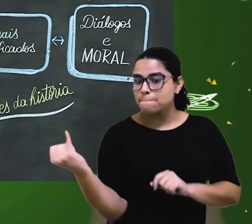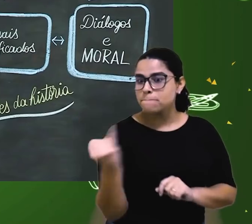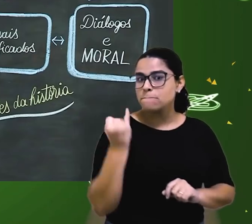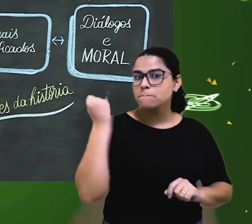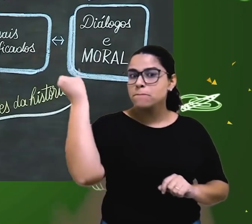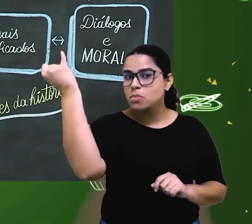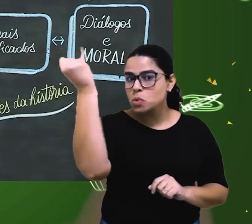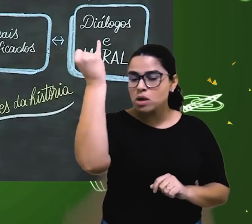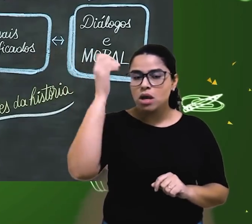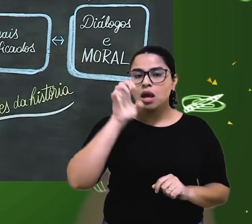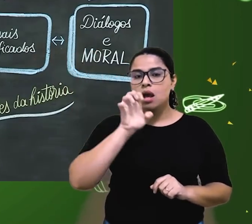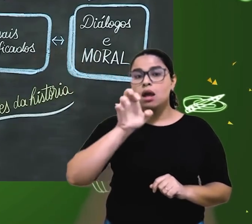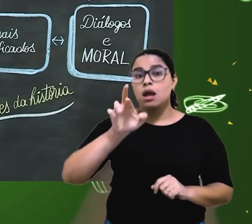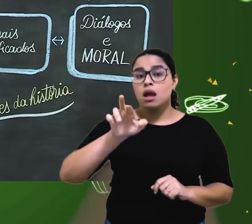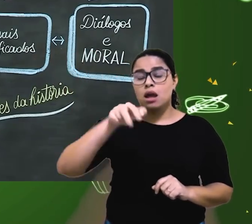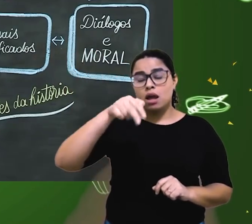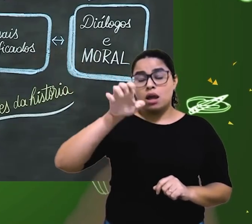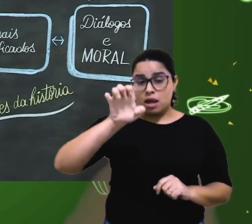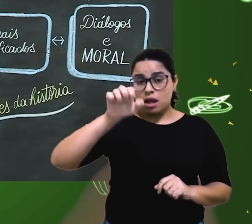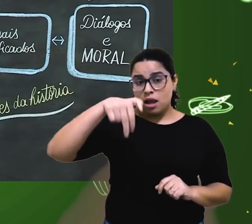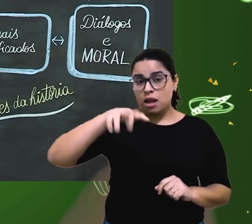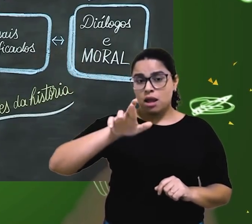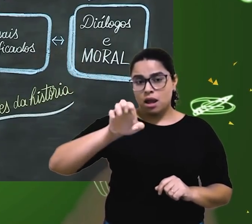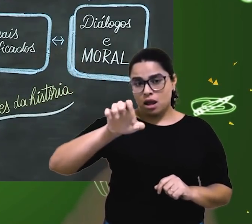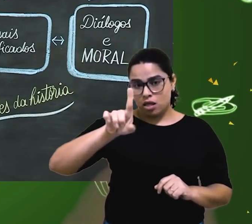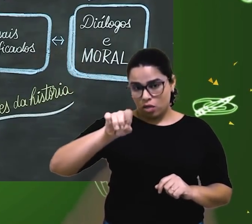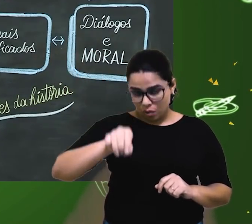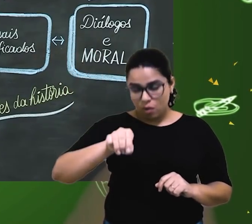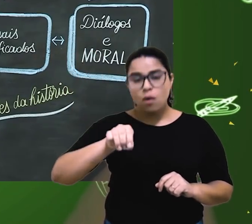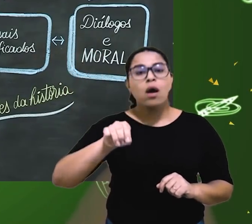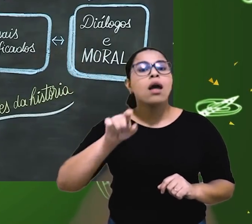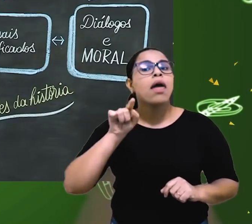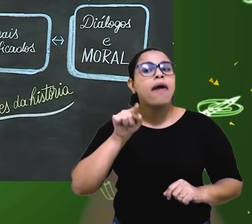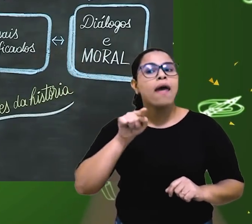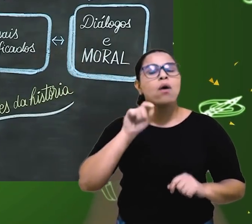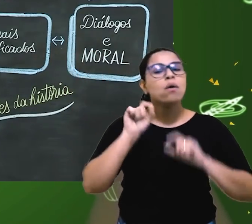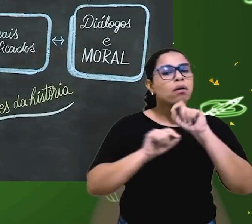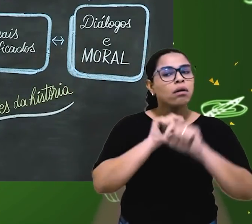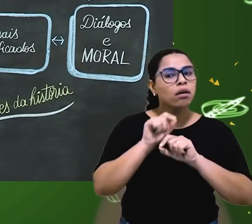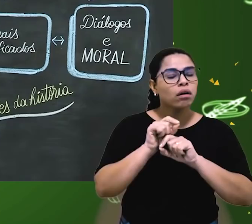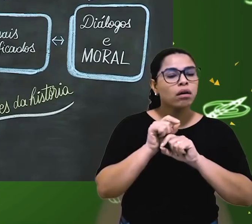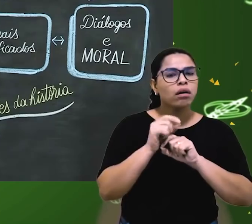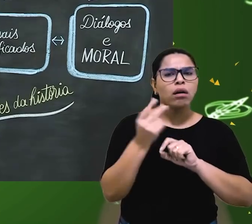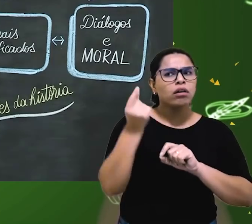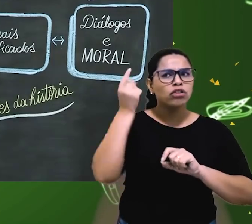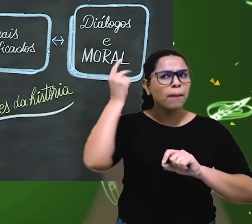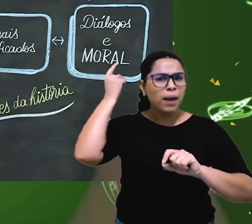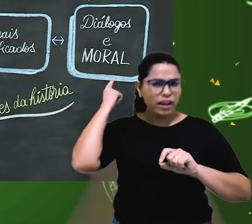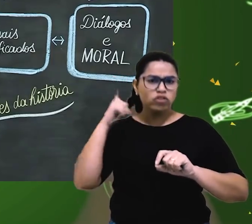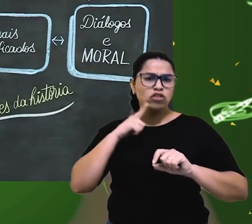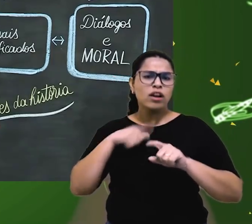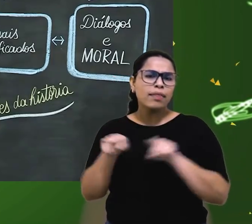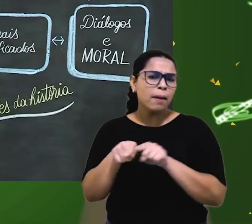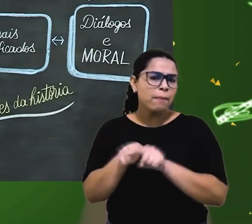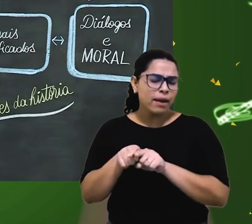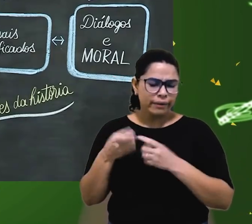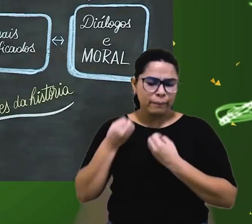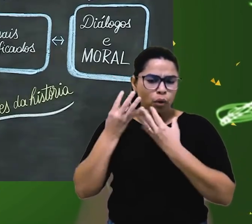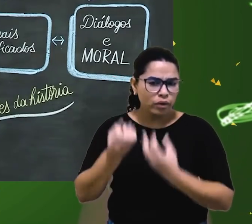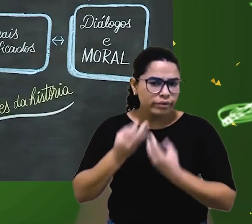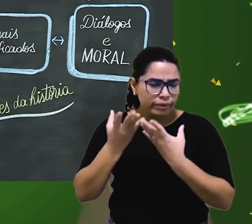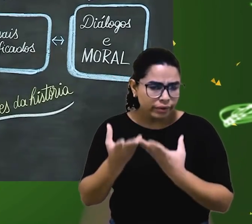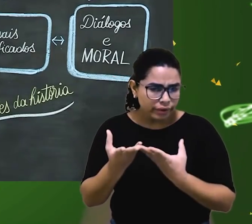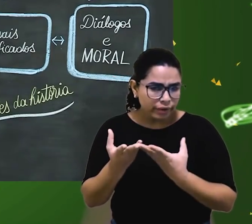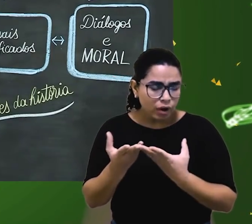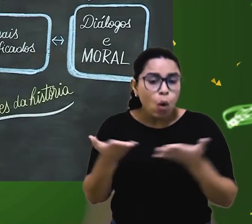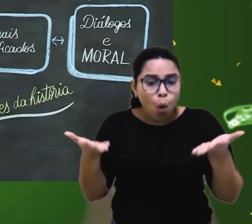narrativa, que é a sequência de ações dessa história, que segue uma estrutura rígida, que vem de antigamente, viu, galera? Se você for lá na Poética de Aristóteles, você